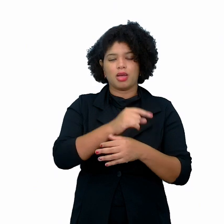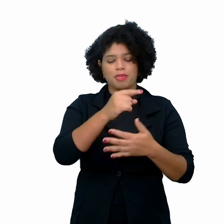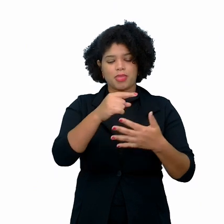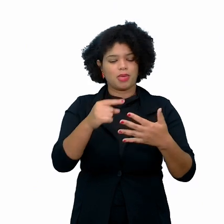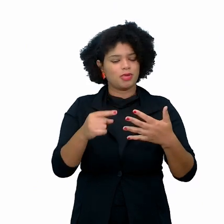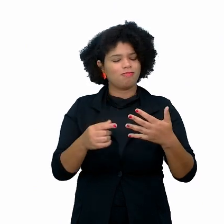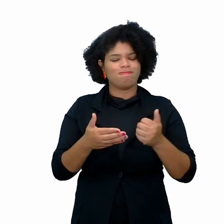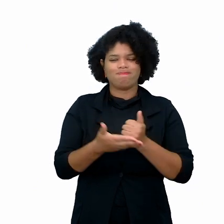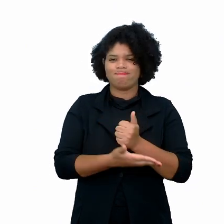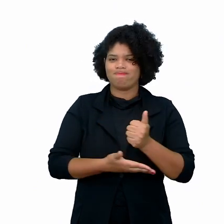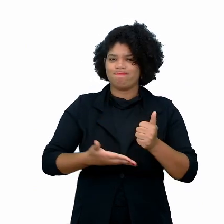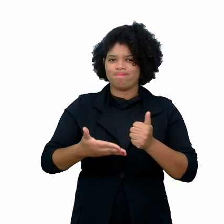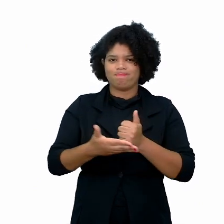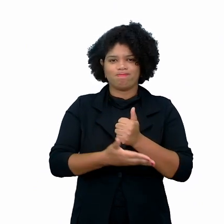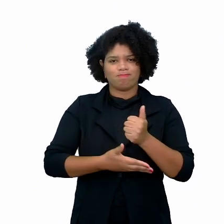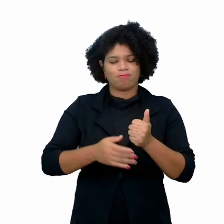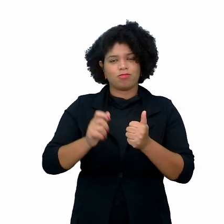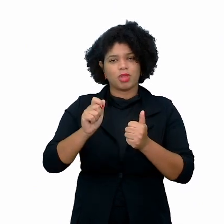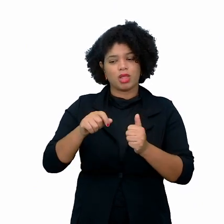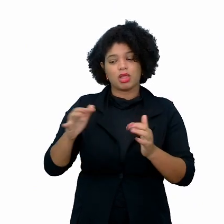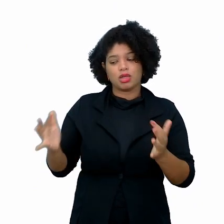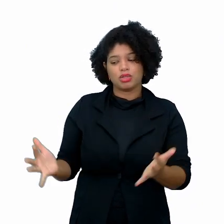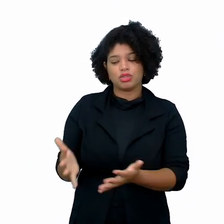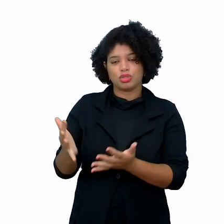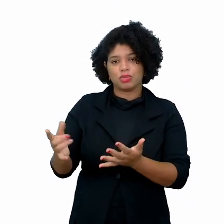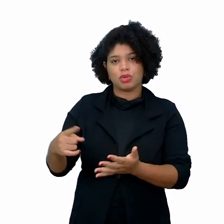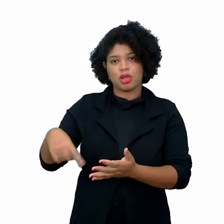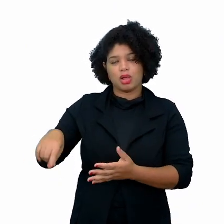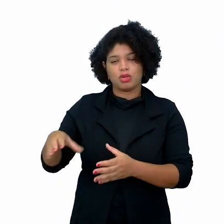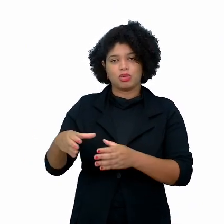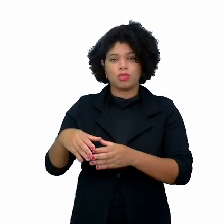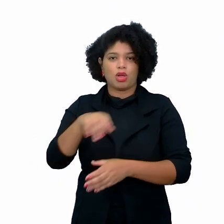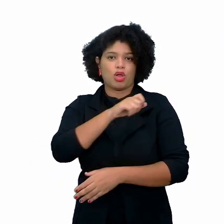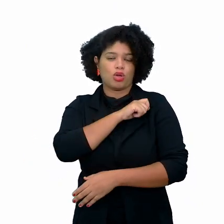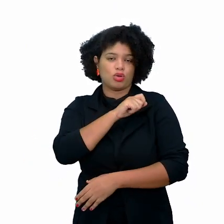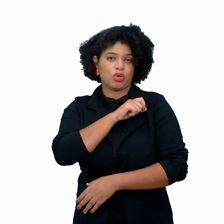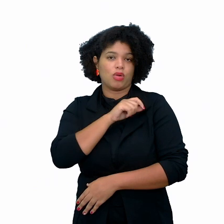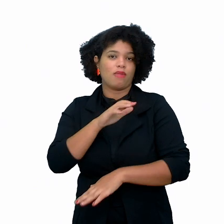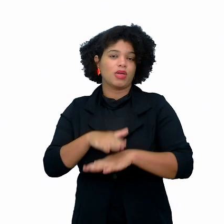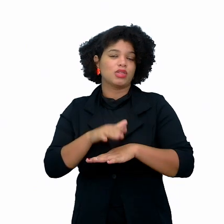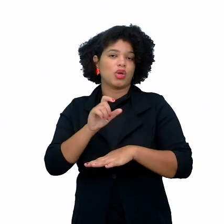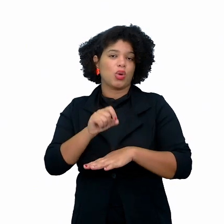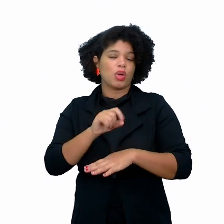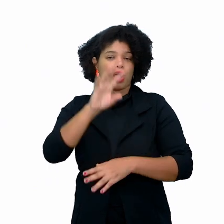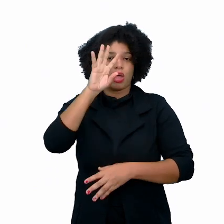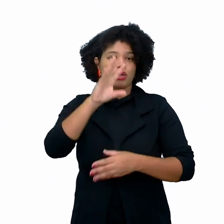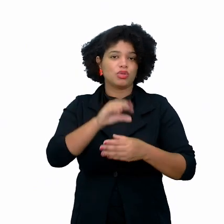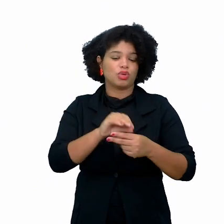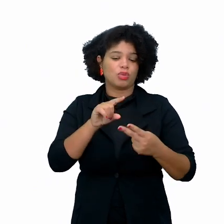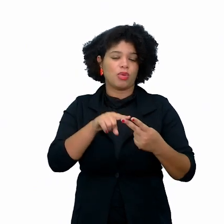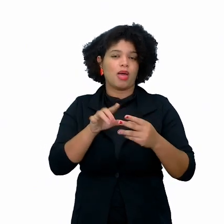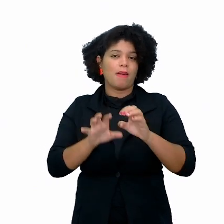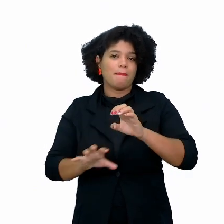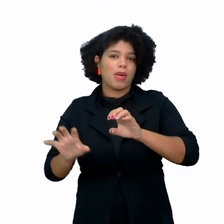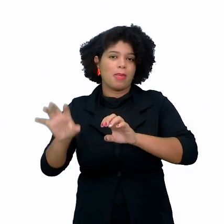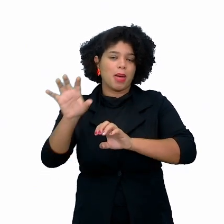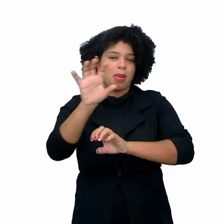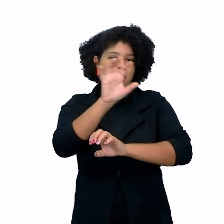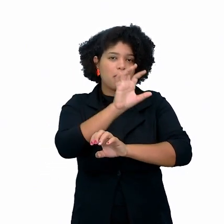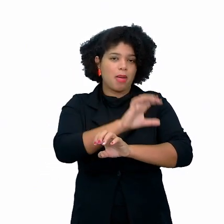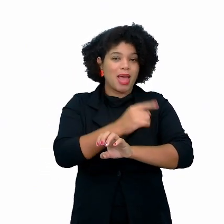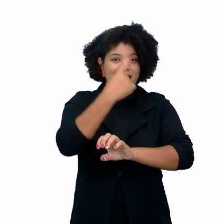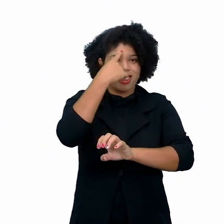básicos para posteriormente se fazer, por exemplo, resumos, mapas conceituais e mentais, que